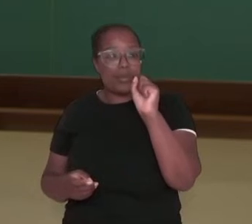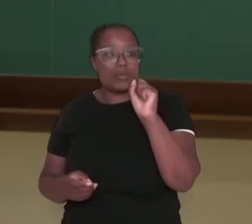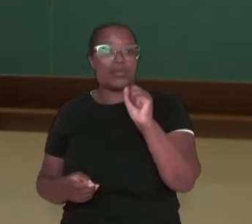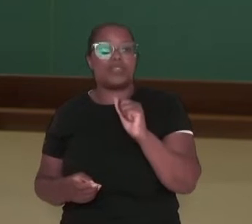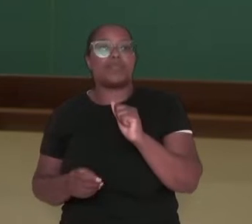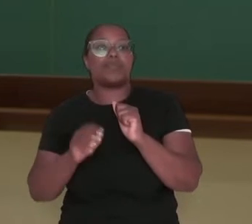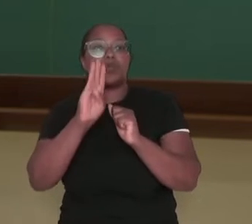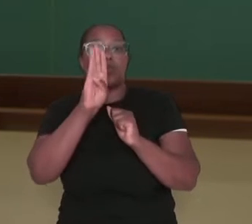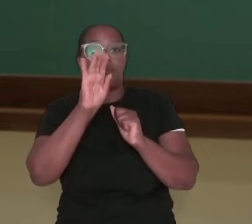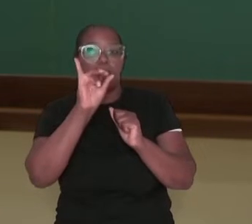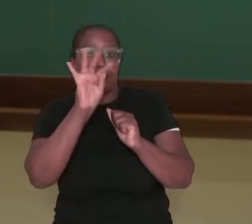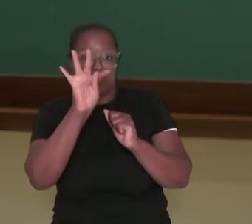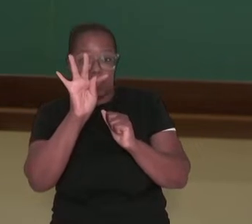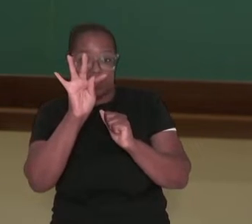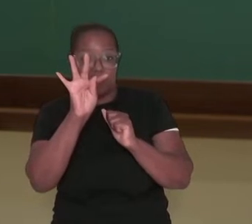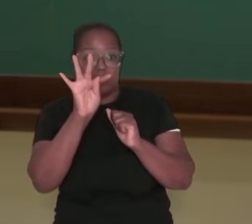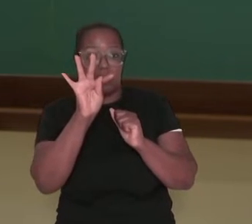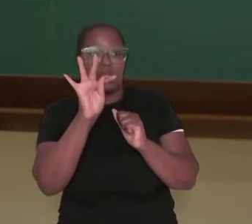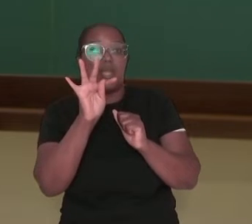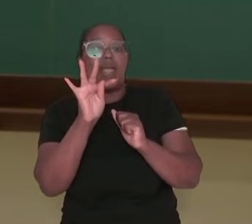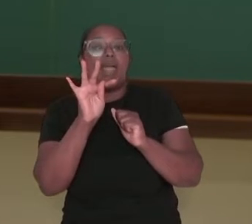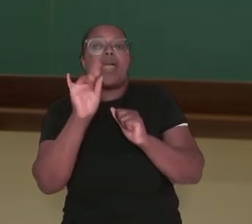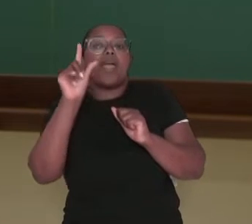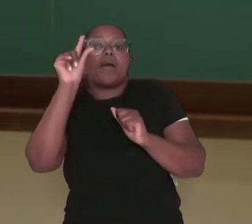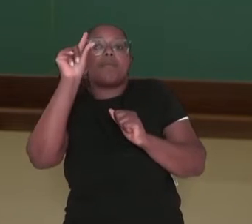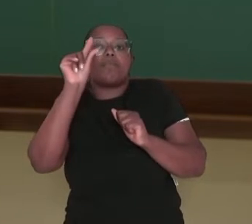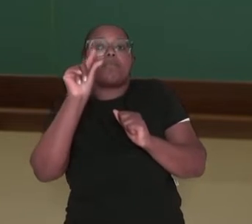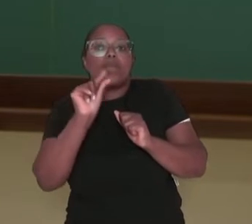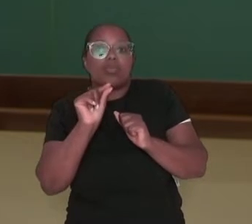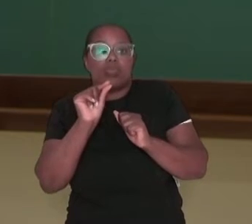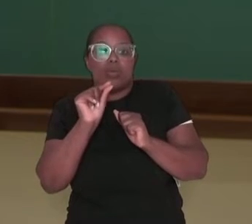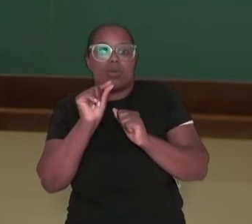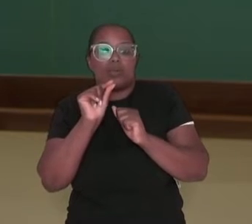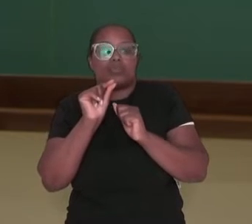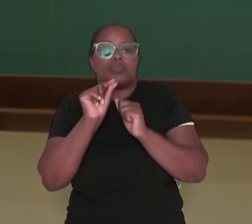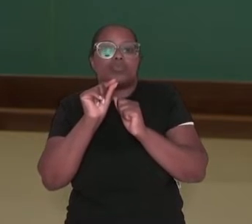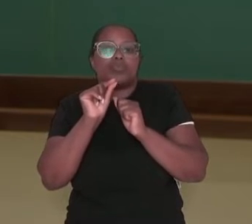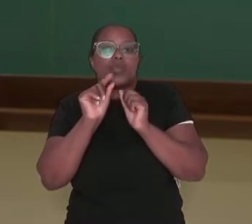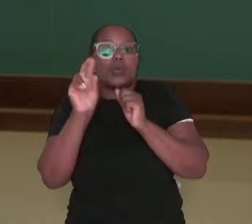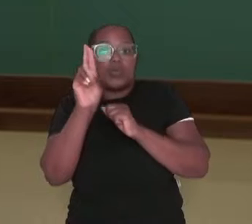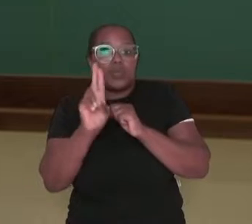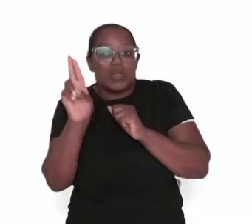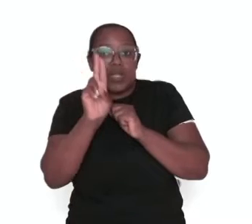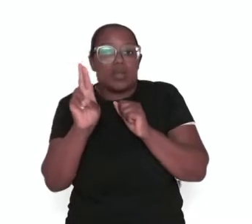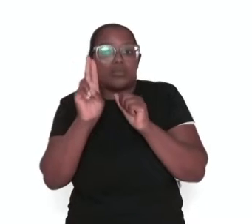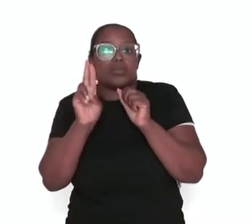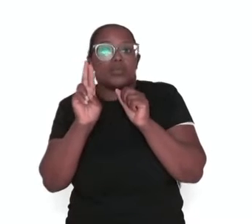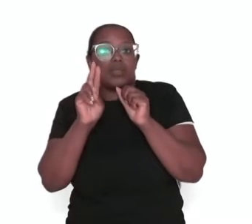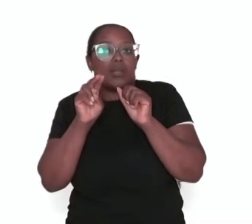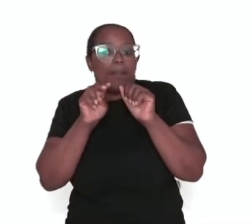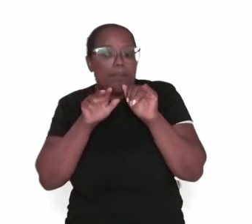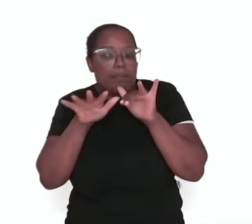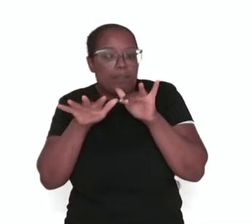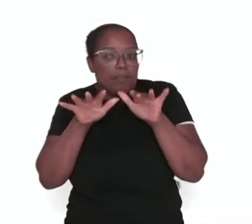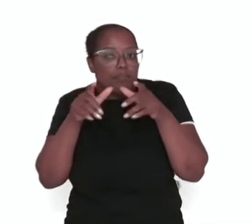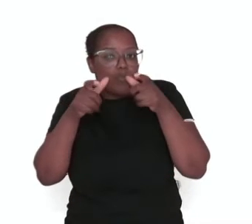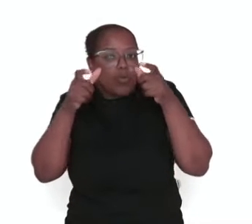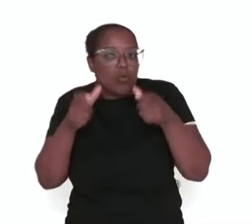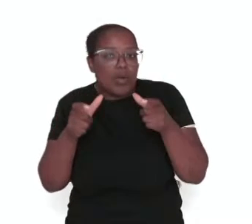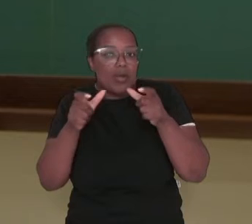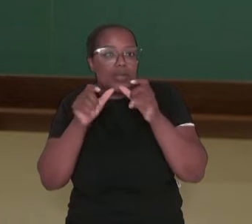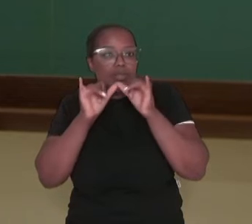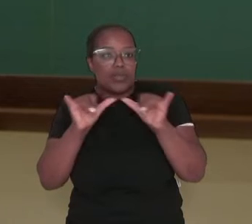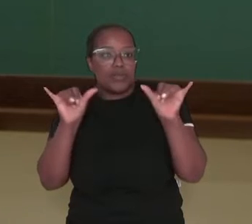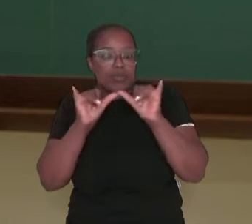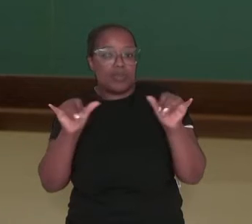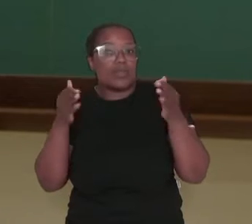O bit é considerado a menor unidade de medida de informação, certo? Mas e as outras unidades? Então,